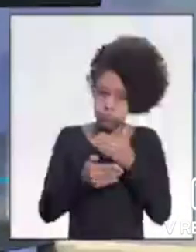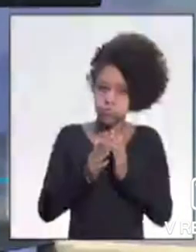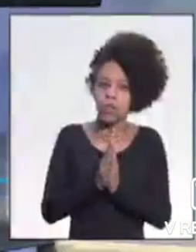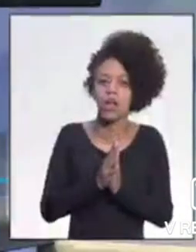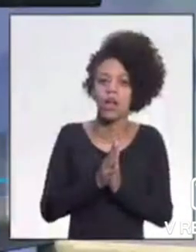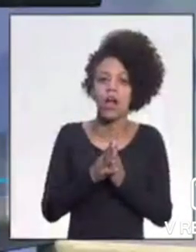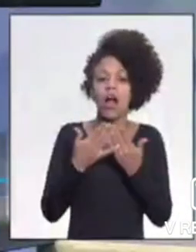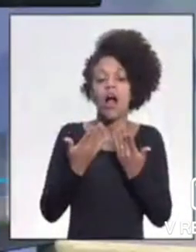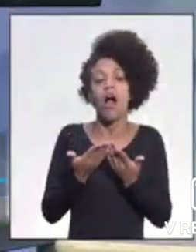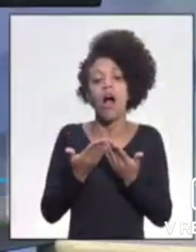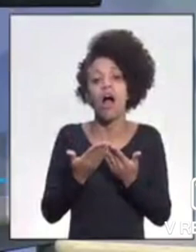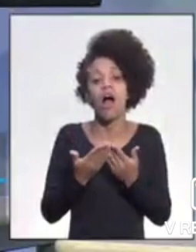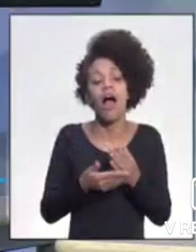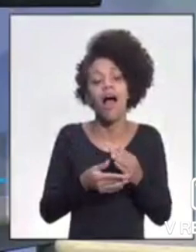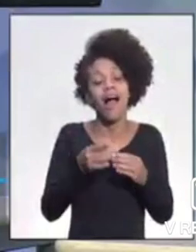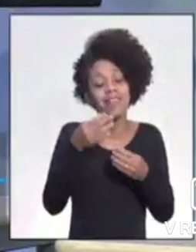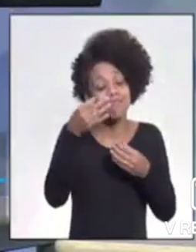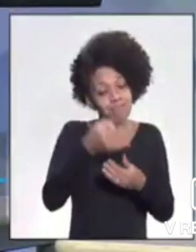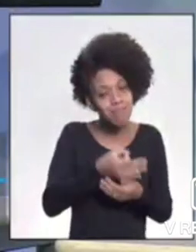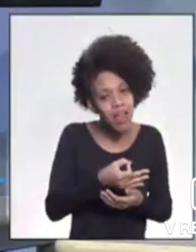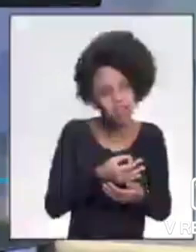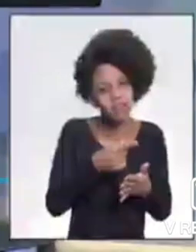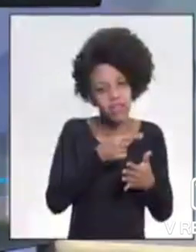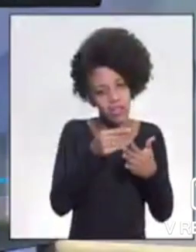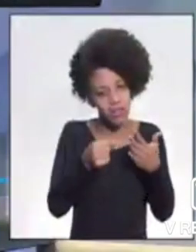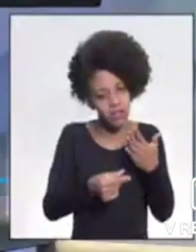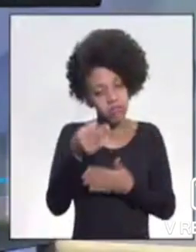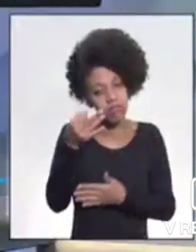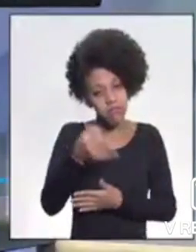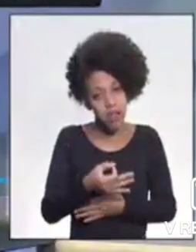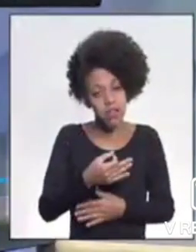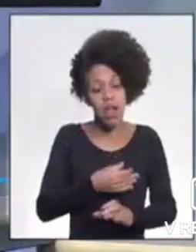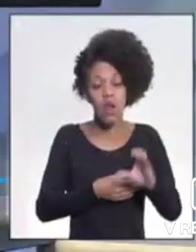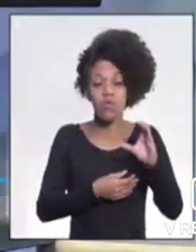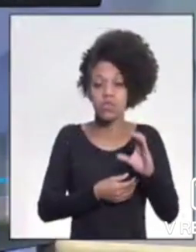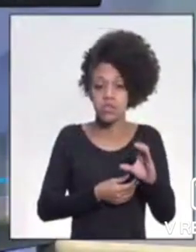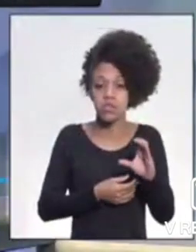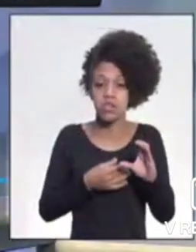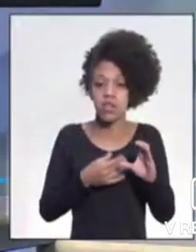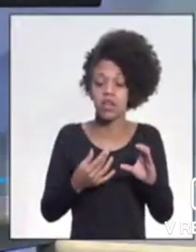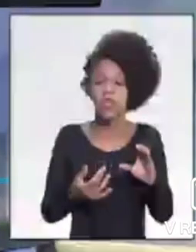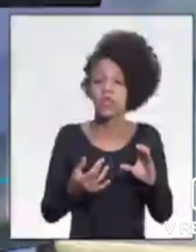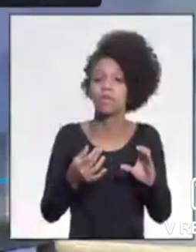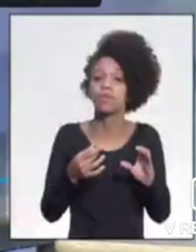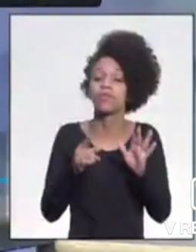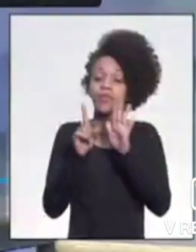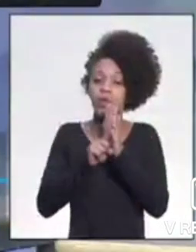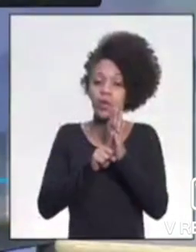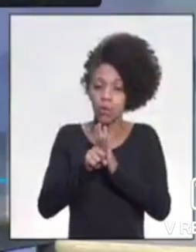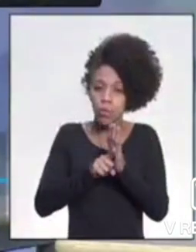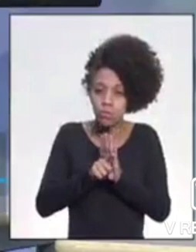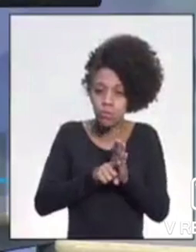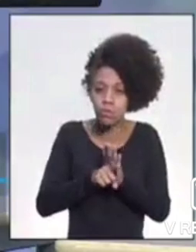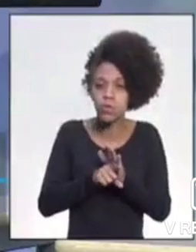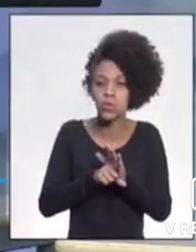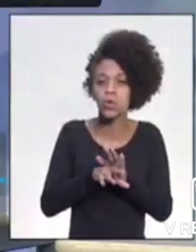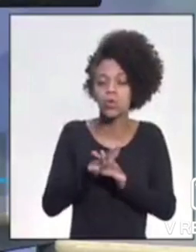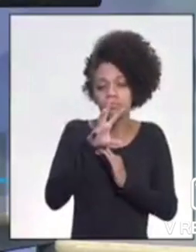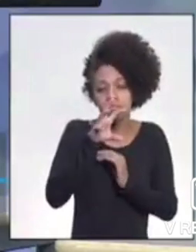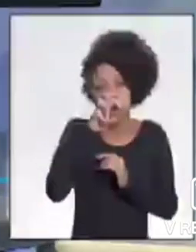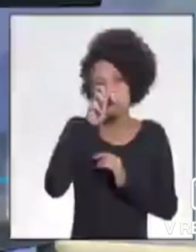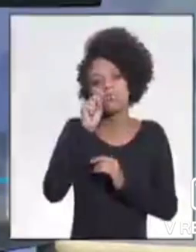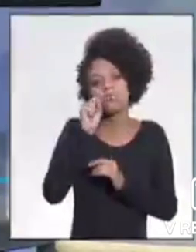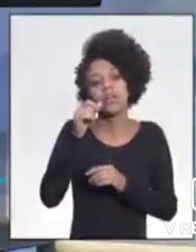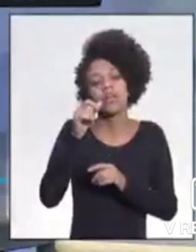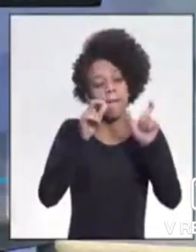apresentação, a alternativa correta, que estava assinalada correta, era o item C, falando assim que o consumo todo do oxigênio pela pessoa,